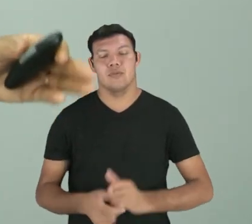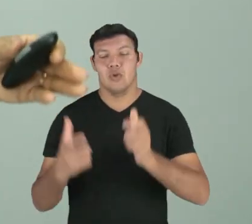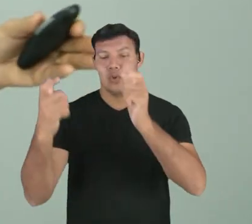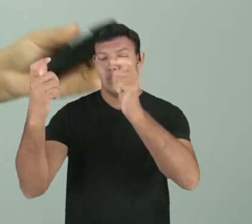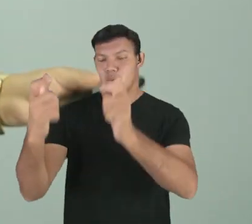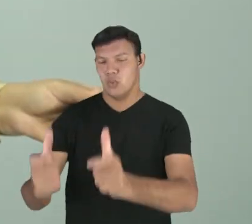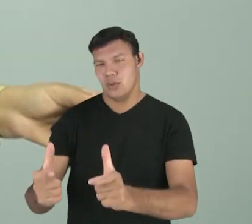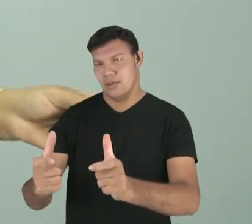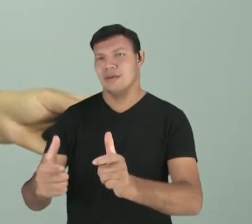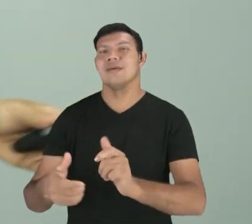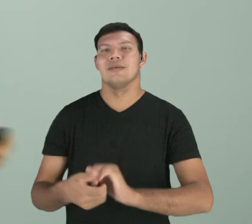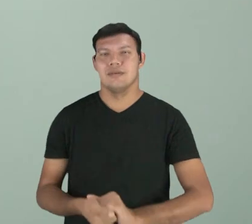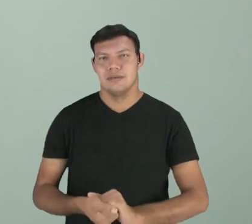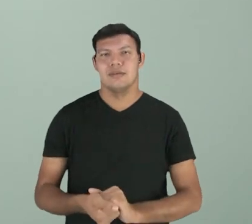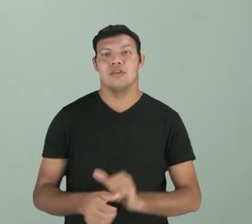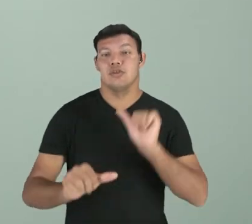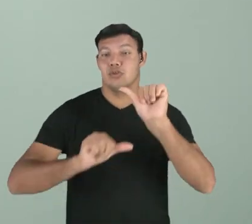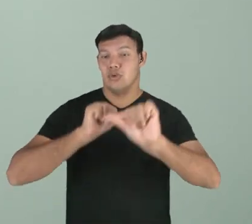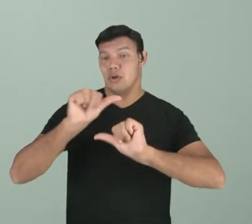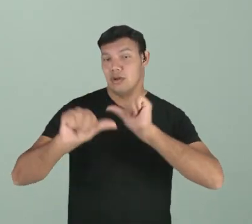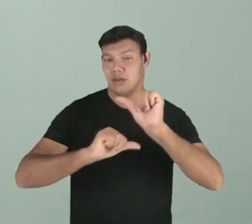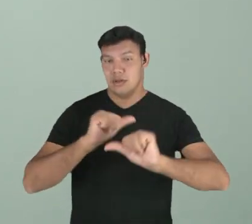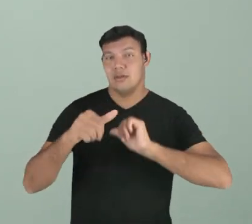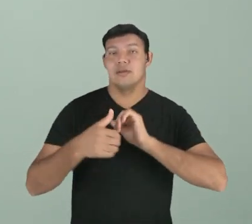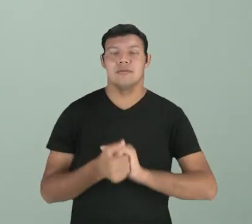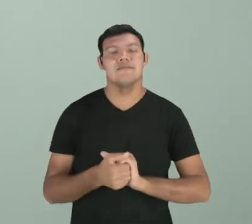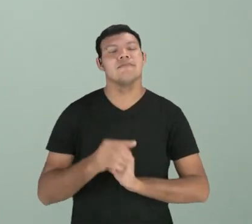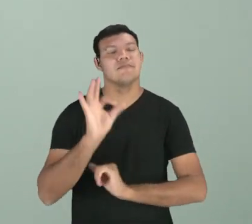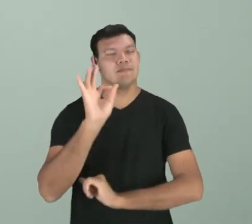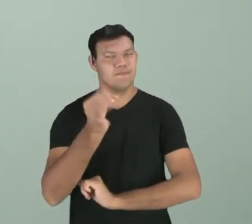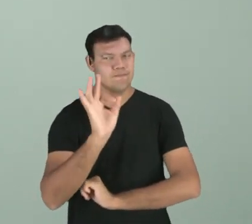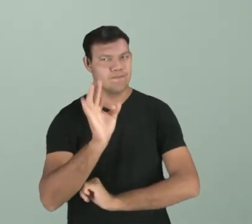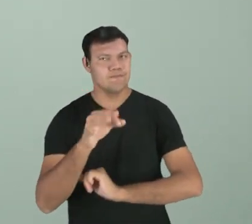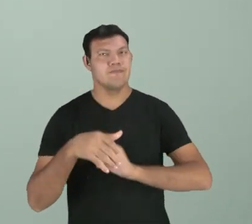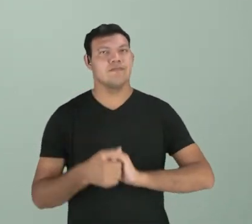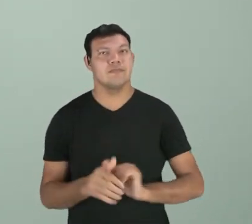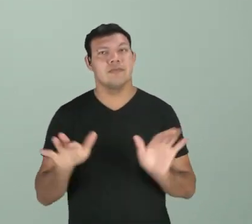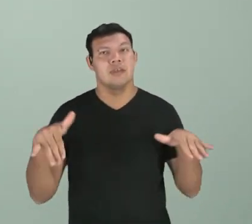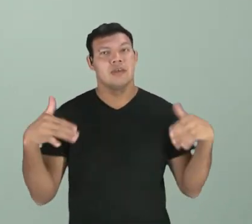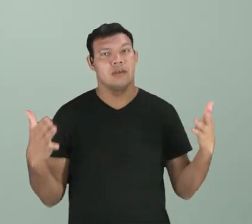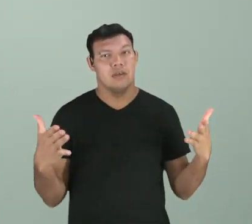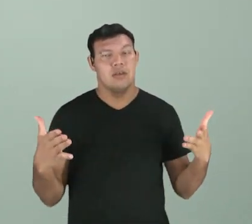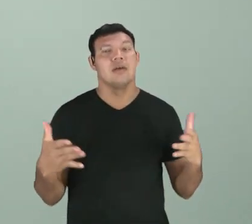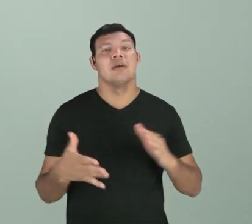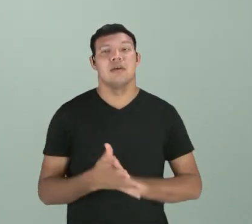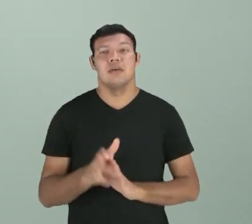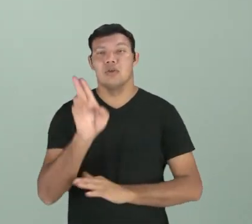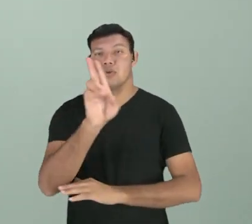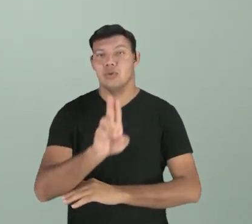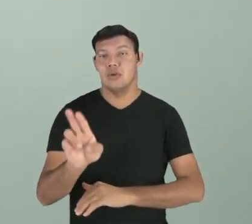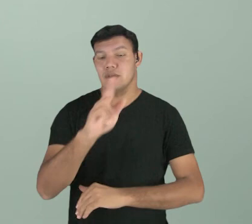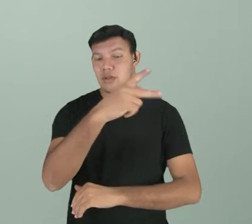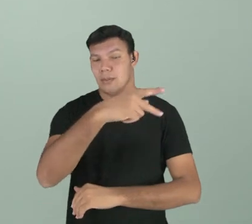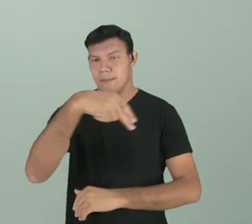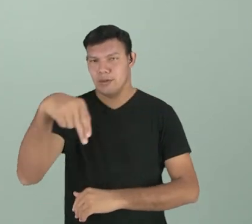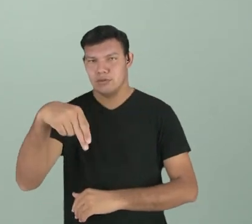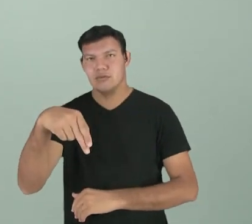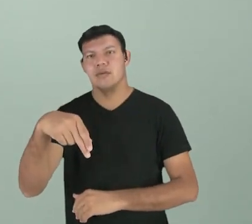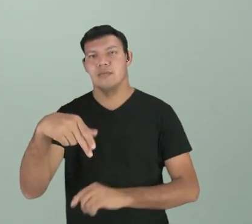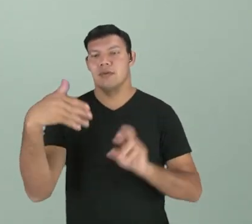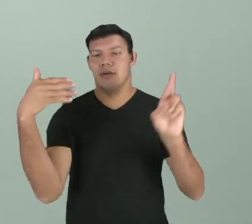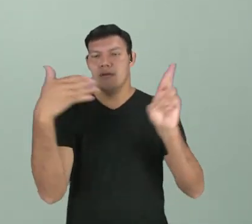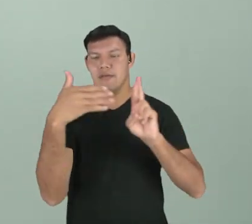lugar, o lugar onde trocaram uma pena. Então, ele está sendo usado corretamente, tá bom? Então, só usem a palavra onde para retomar lugar, e